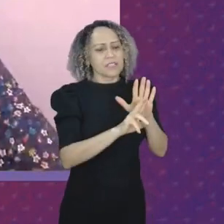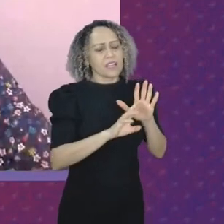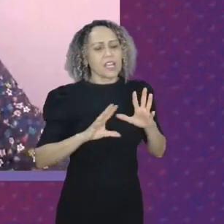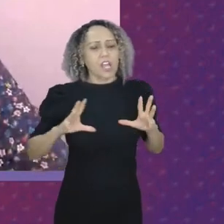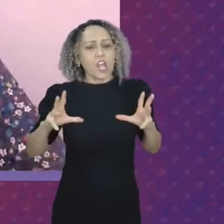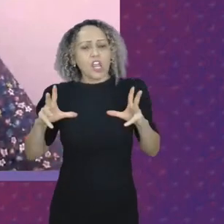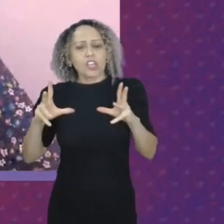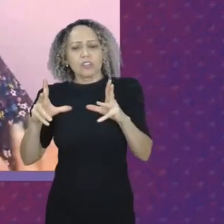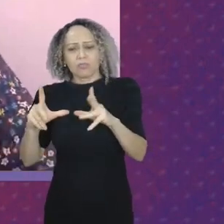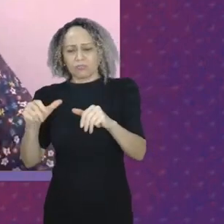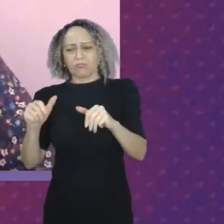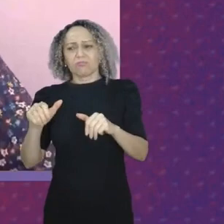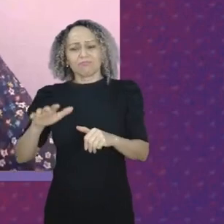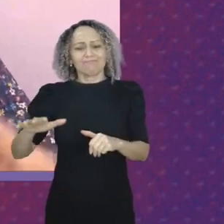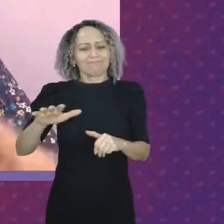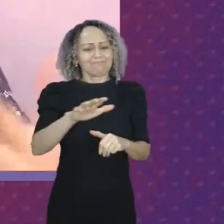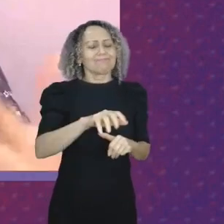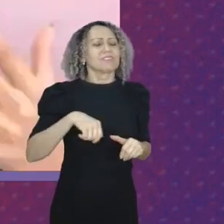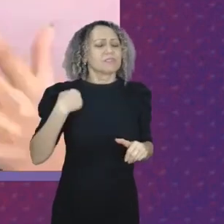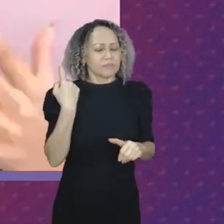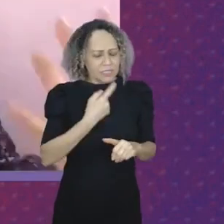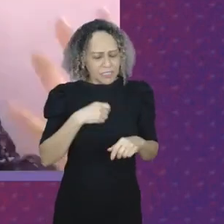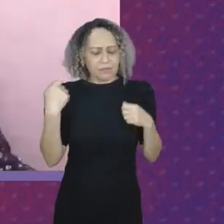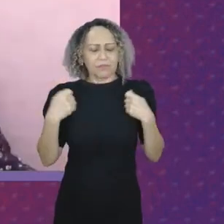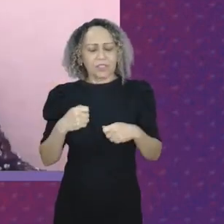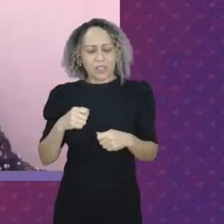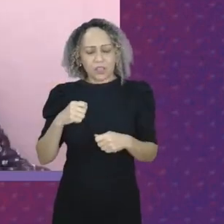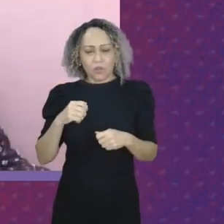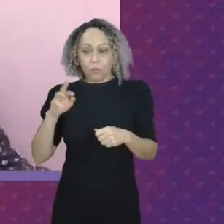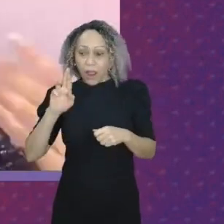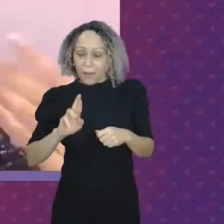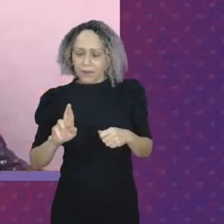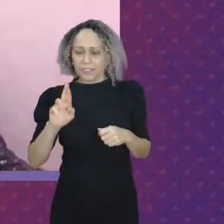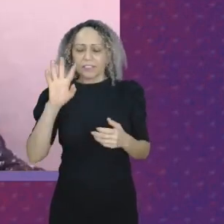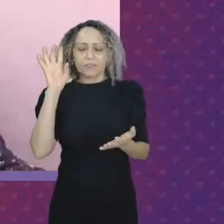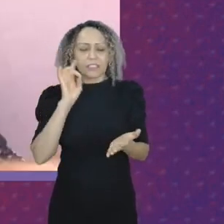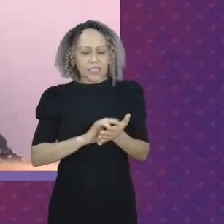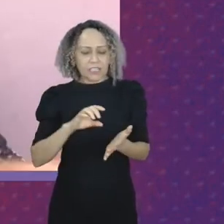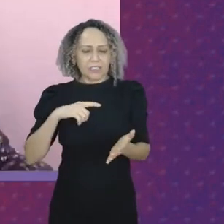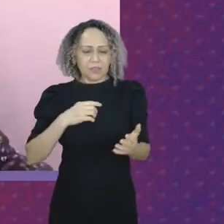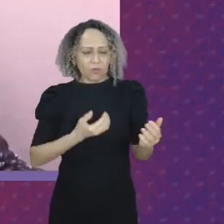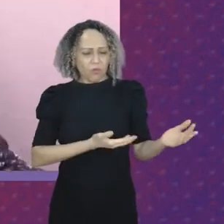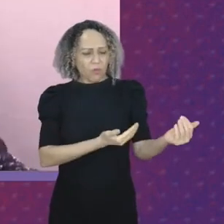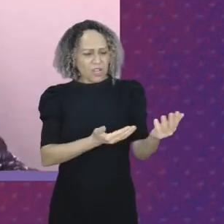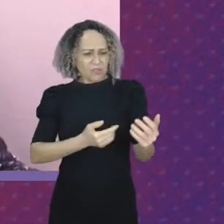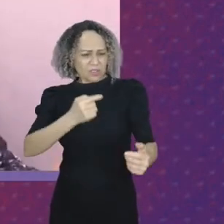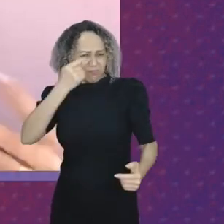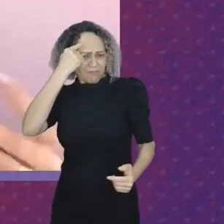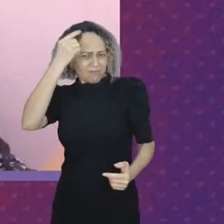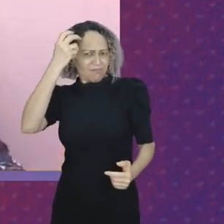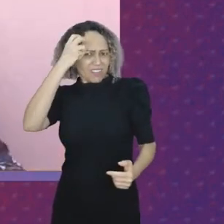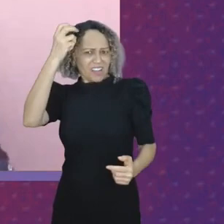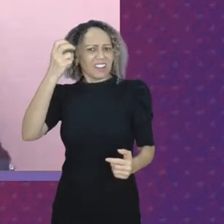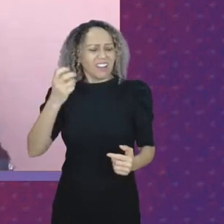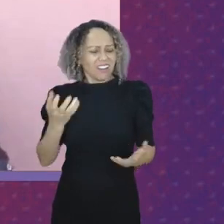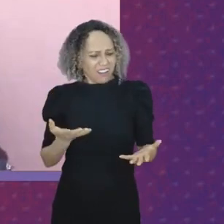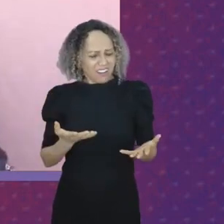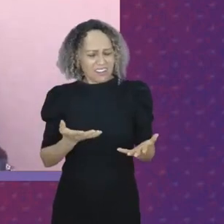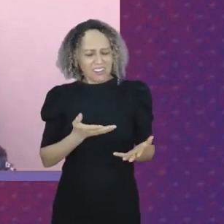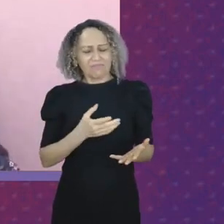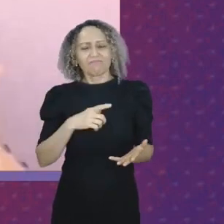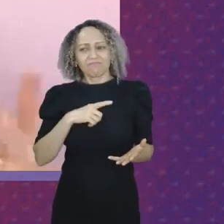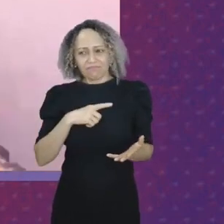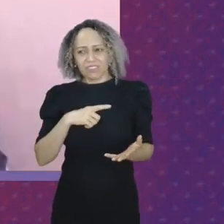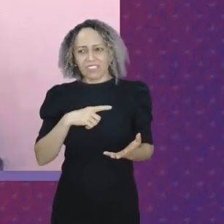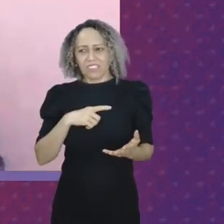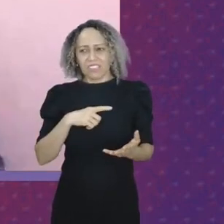uma representatividade real. E nós temos uma juventude muito criativa. Na época que eu